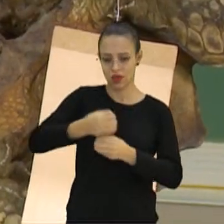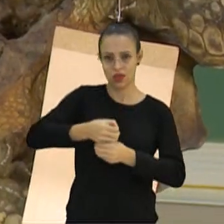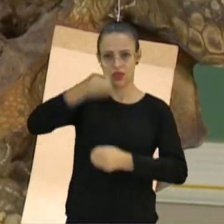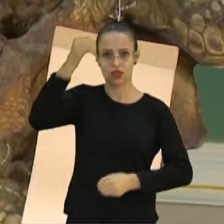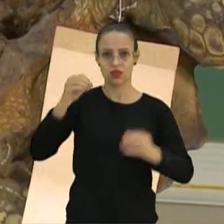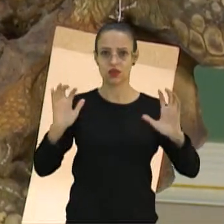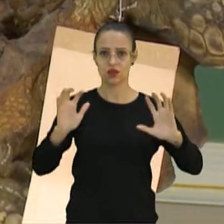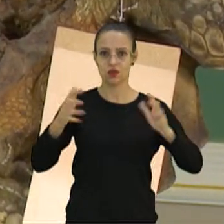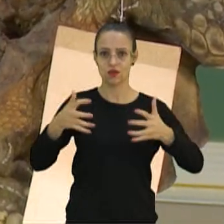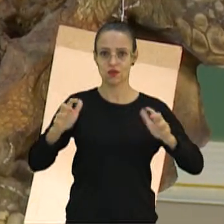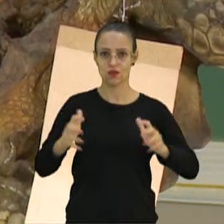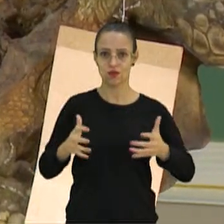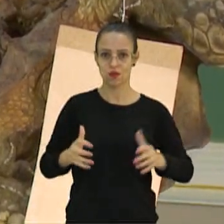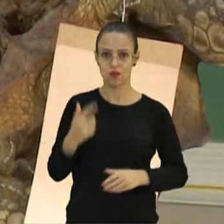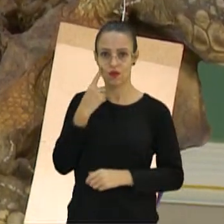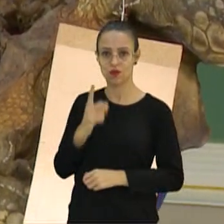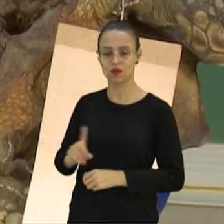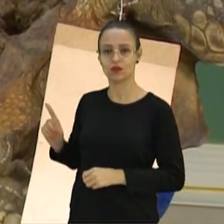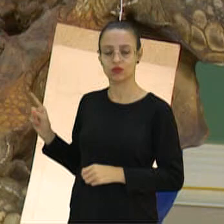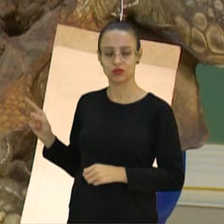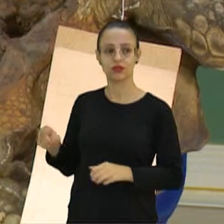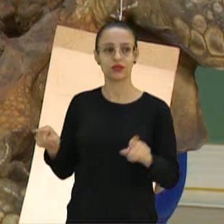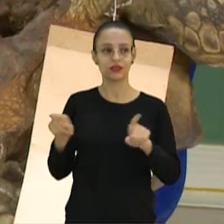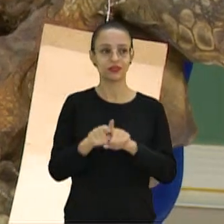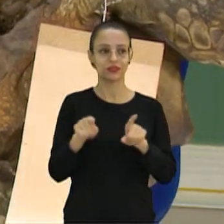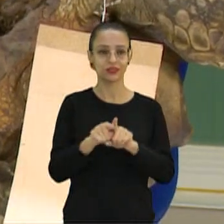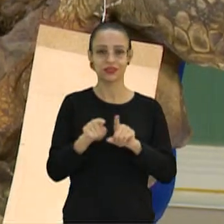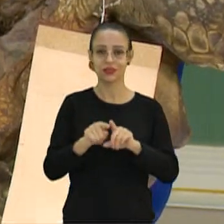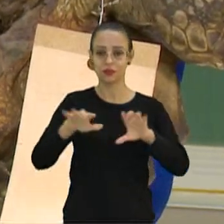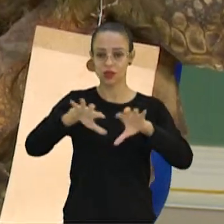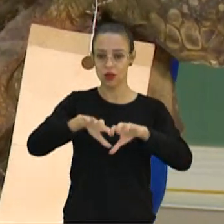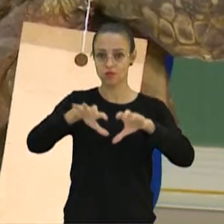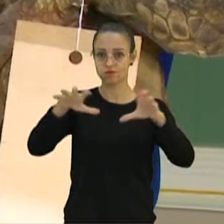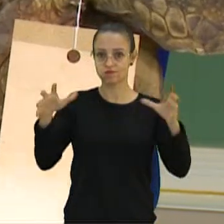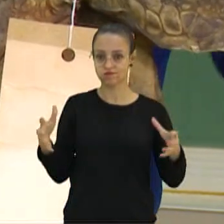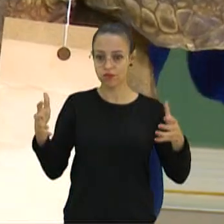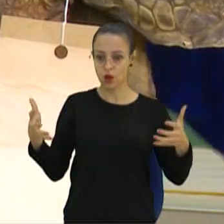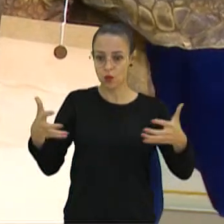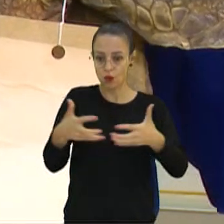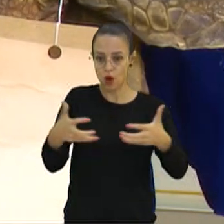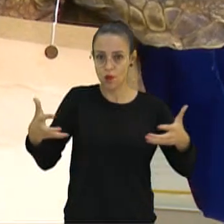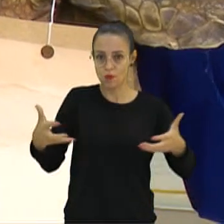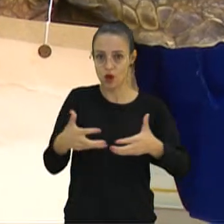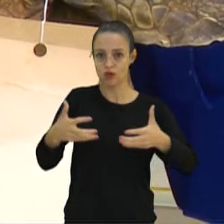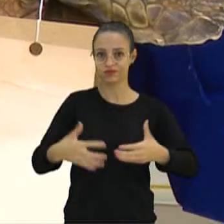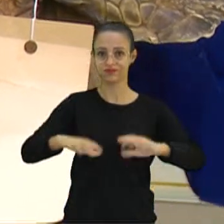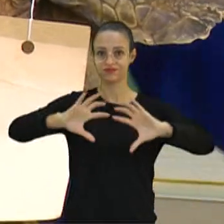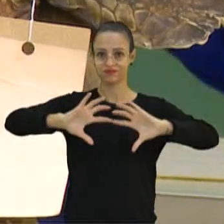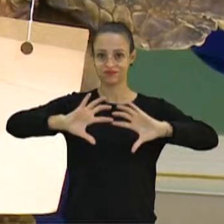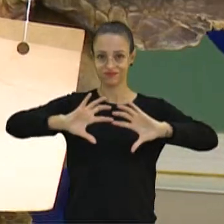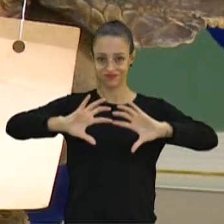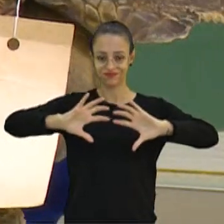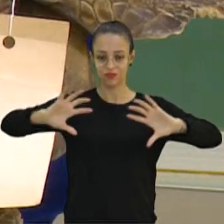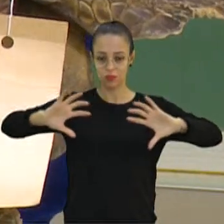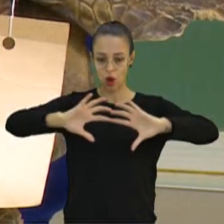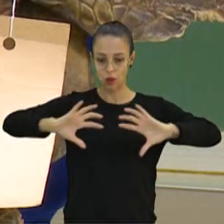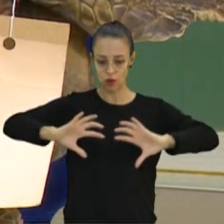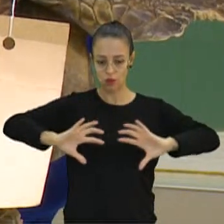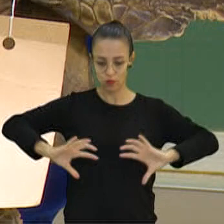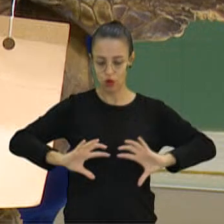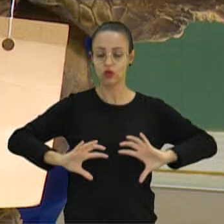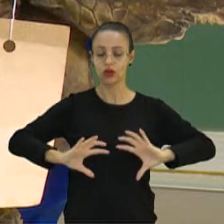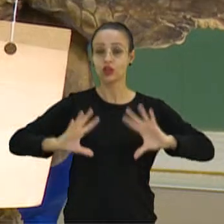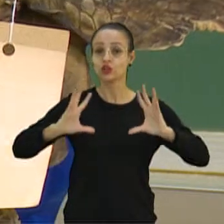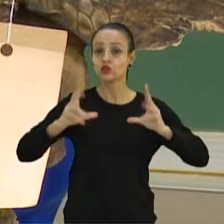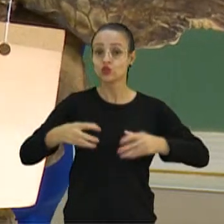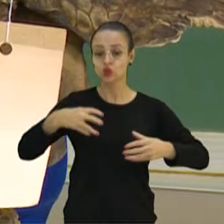aqui na parte superior e essa placa, ela tá ligada a essa coluna no caso das tartarugas. Todos os órgãos